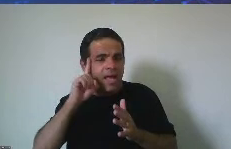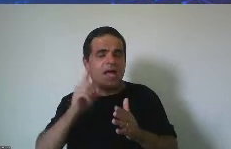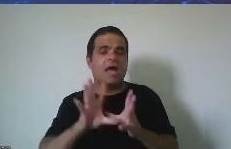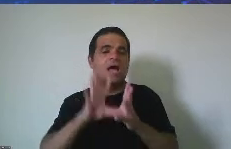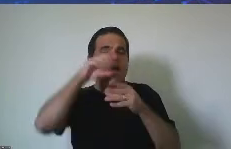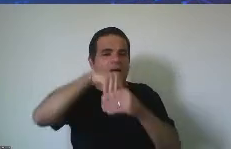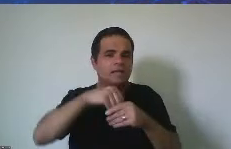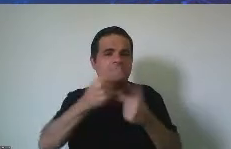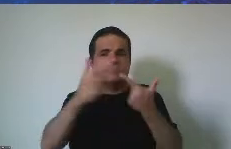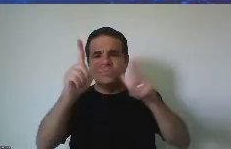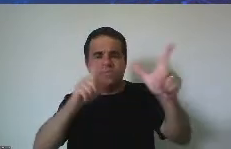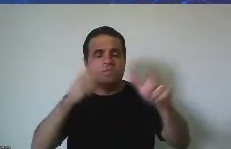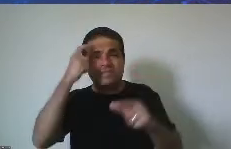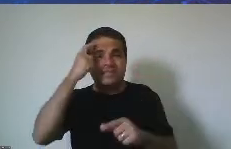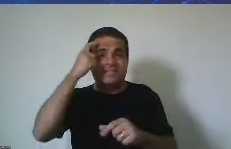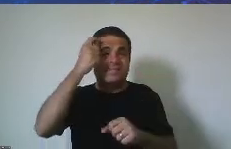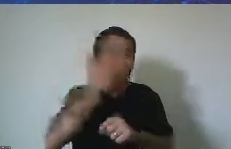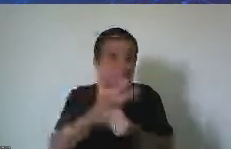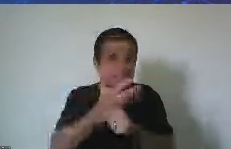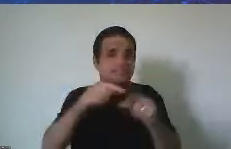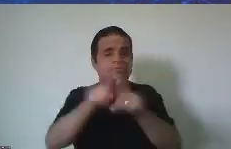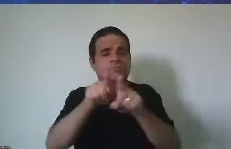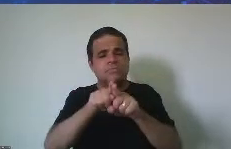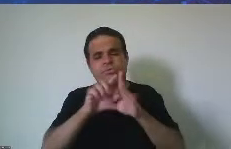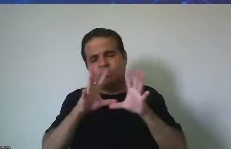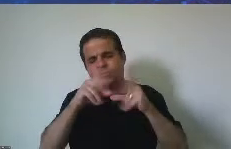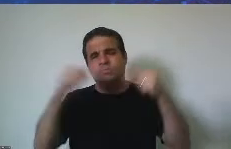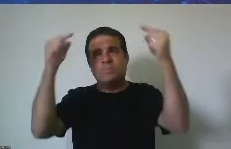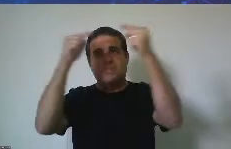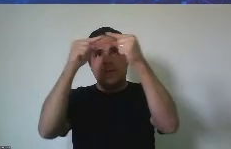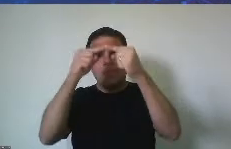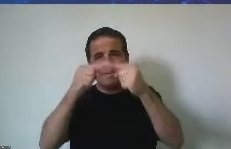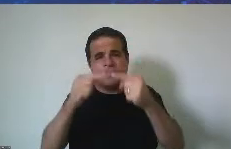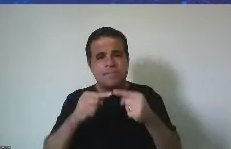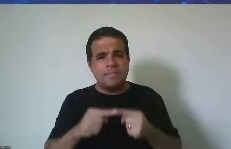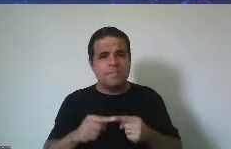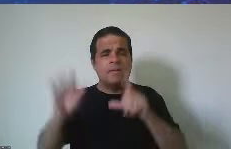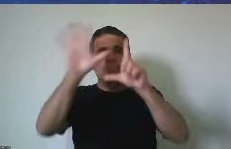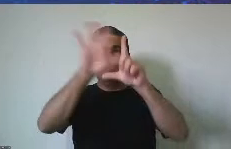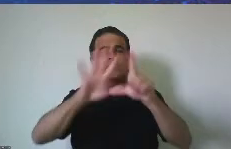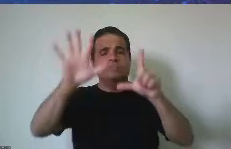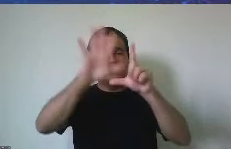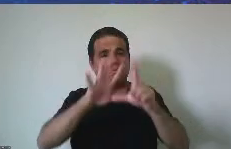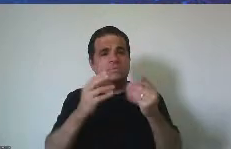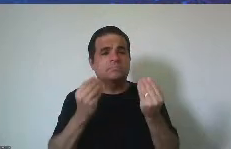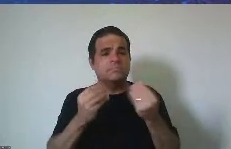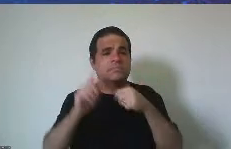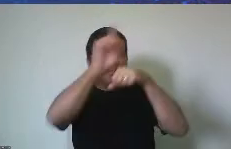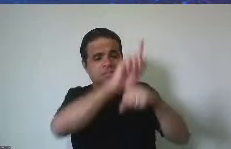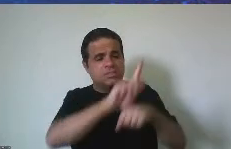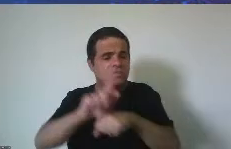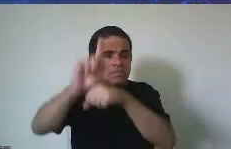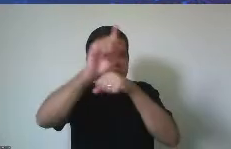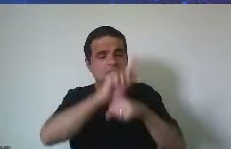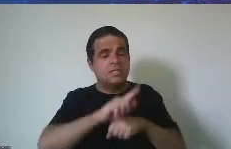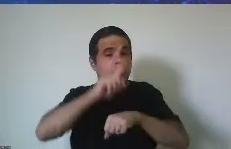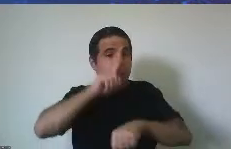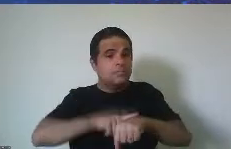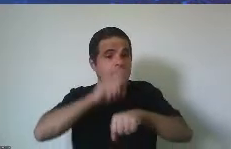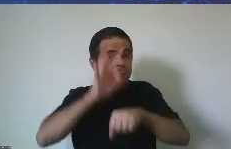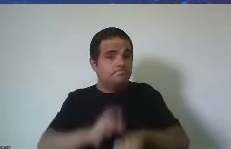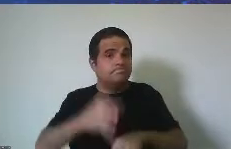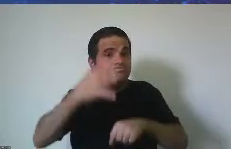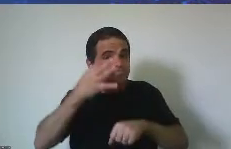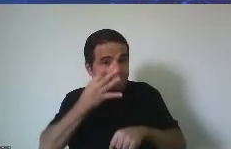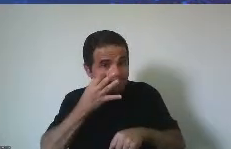Inteligência Artificial tudo isso aplicado numa plataforma para fazer a gestão em tempo real dos ativos